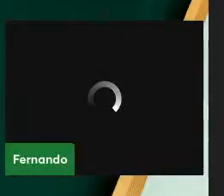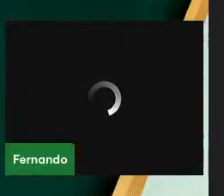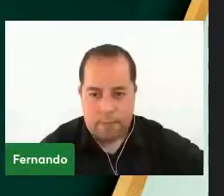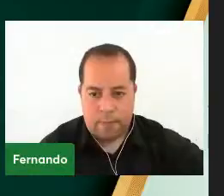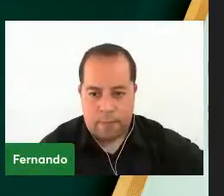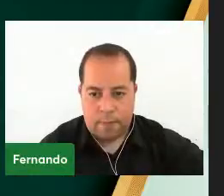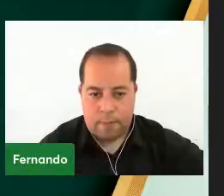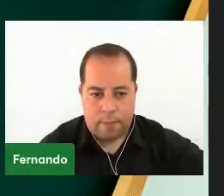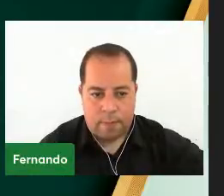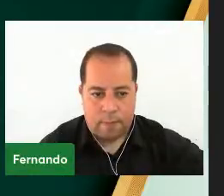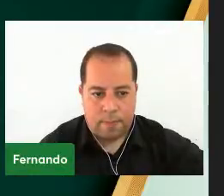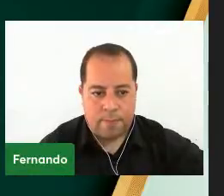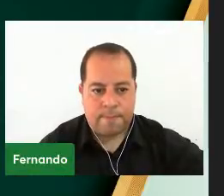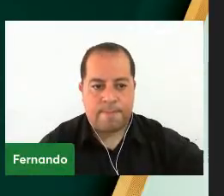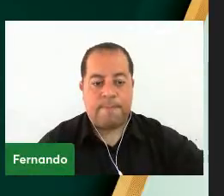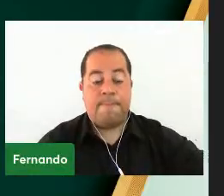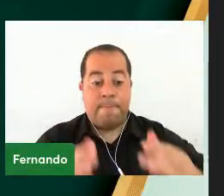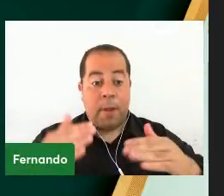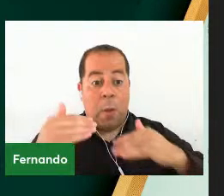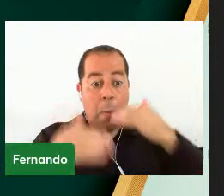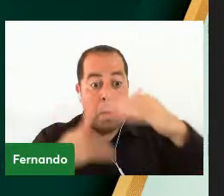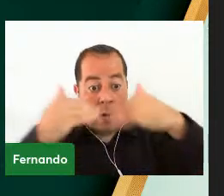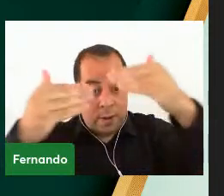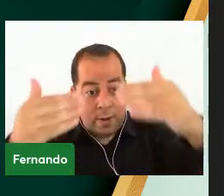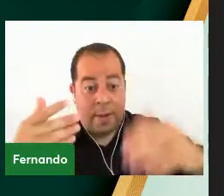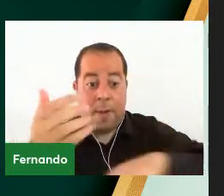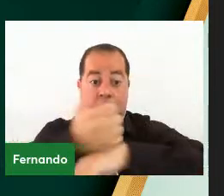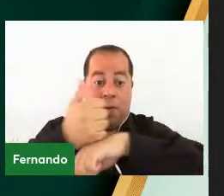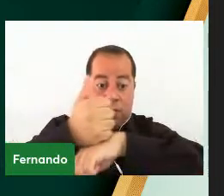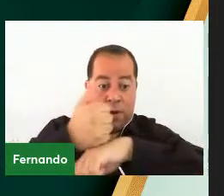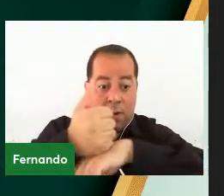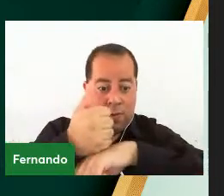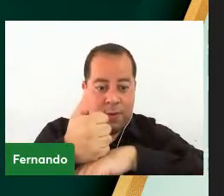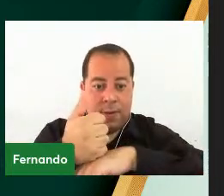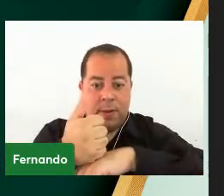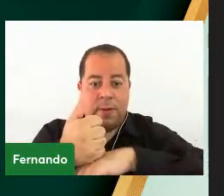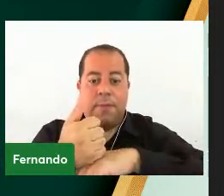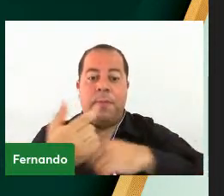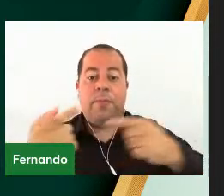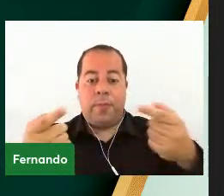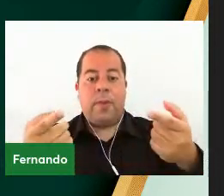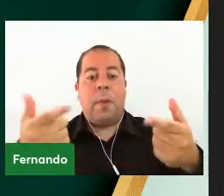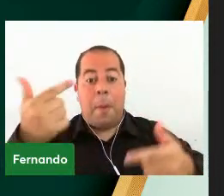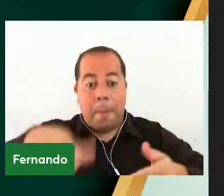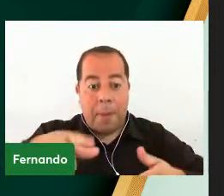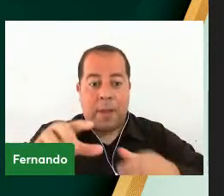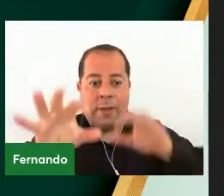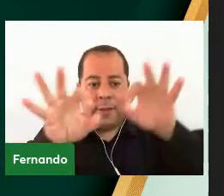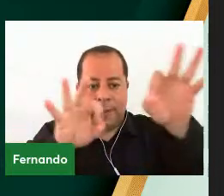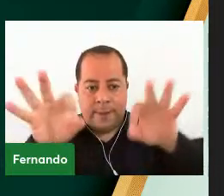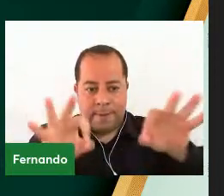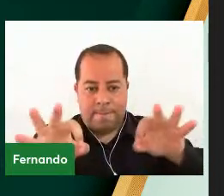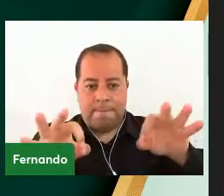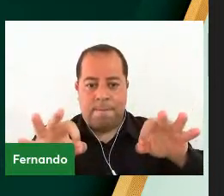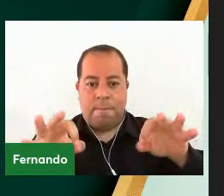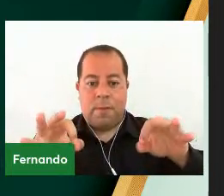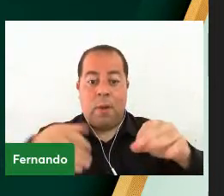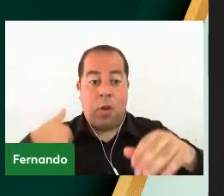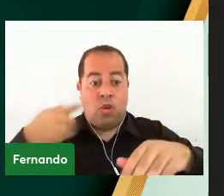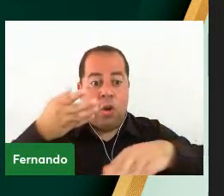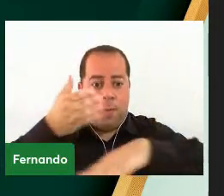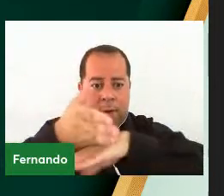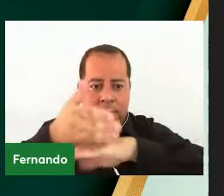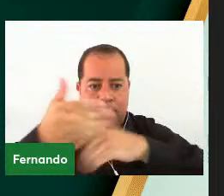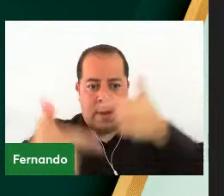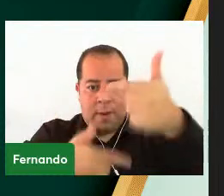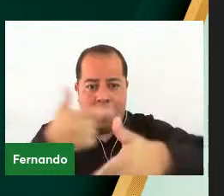em oportunidades para o meu crescimento pessoal e profissional, bem como das organizações onde atuarei.